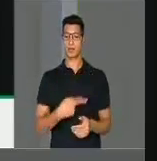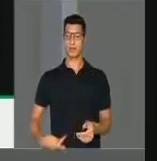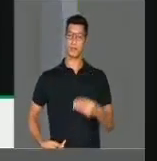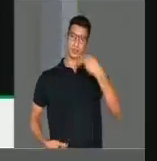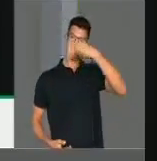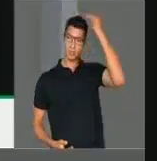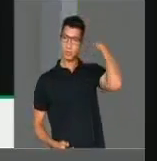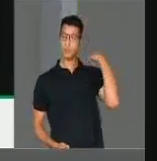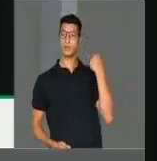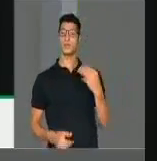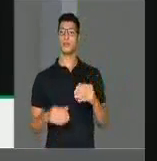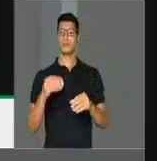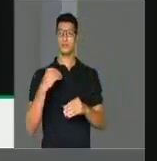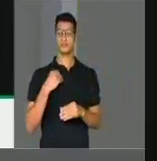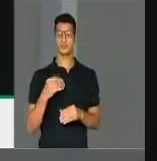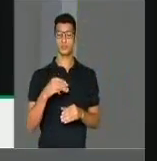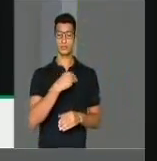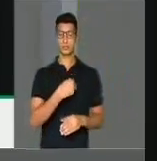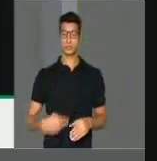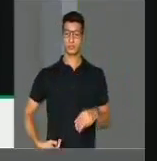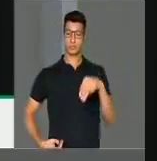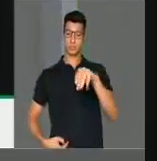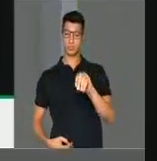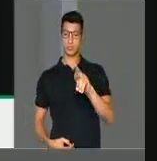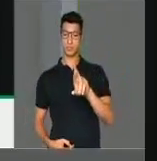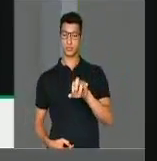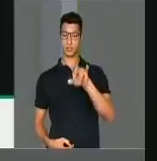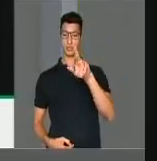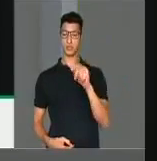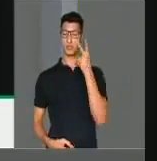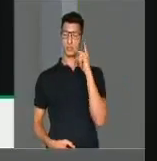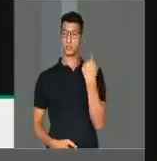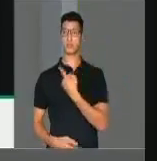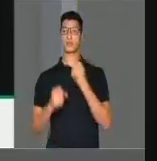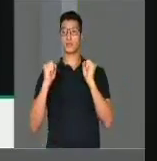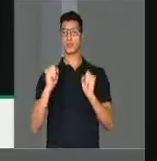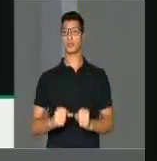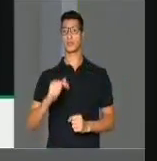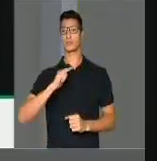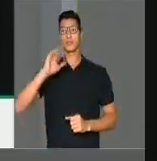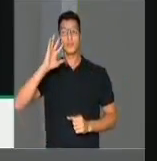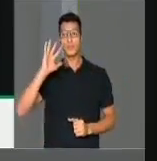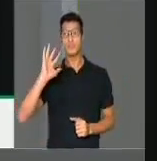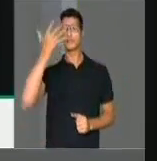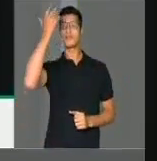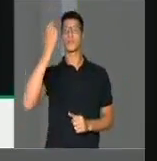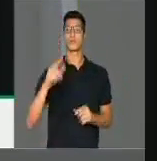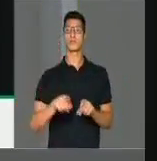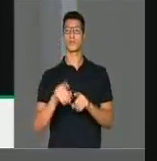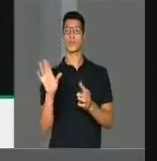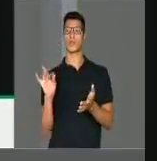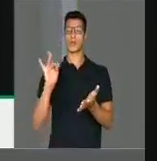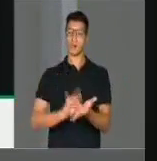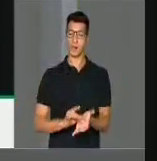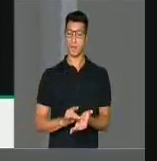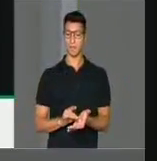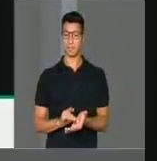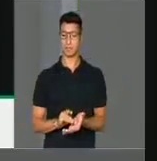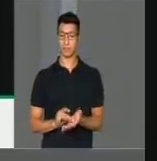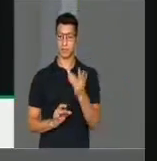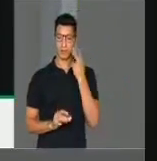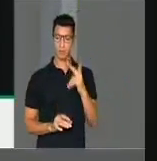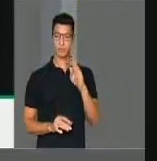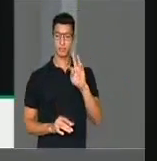do presidente Michel Temer, do ministro Moreira e Padilha, para que nós possamos ter uma solução